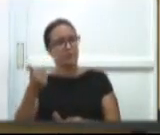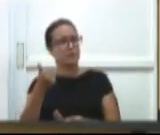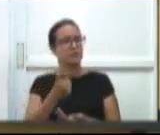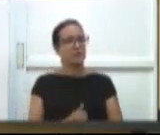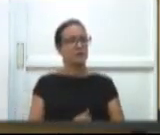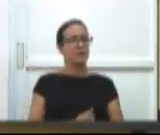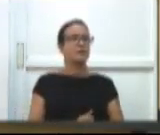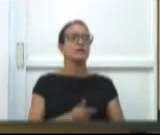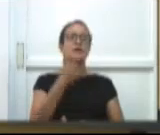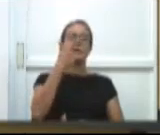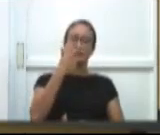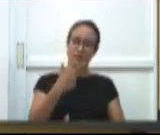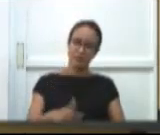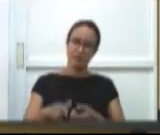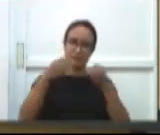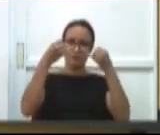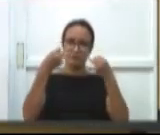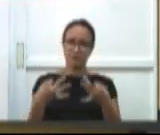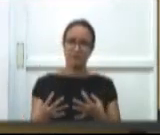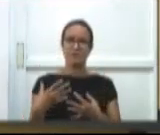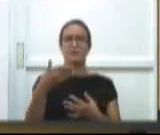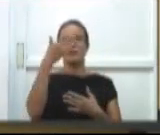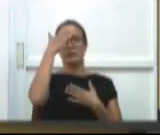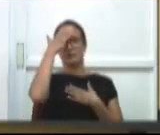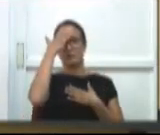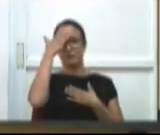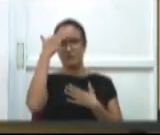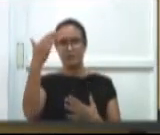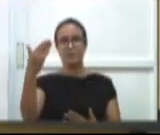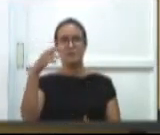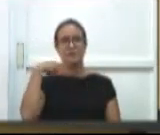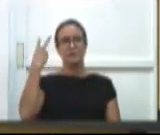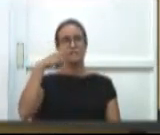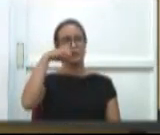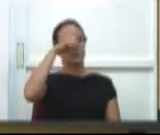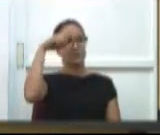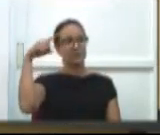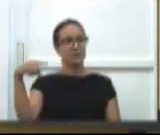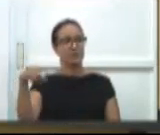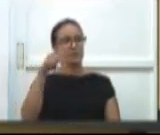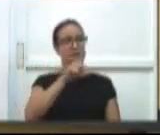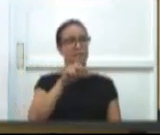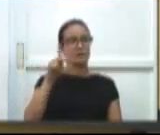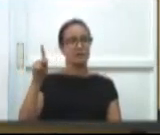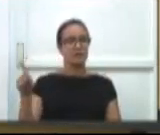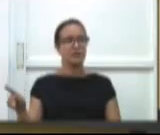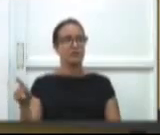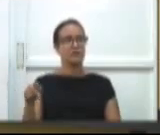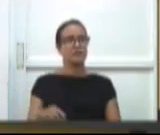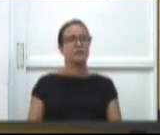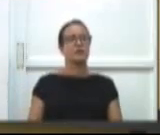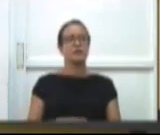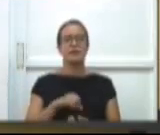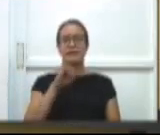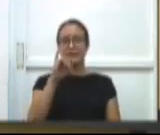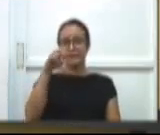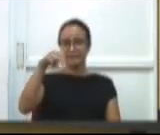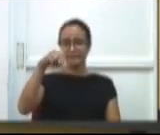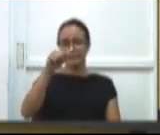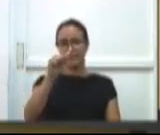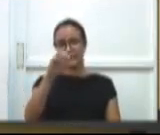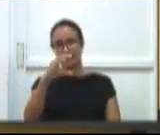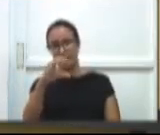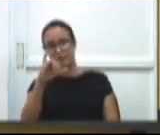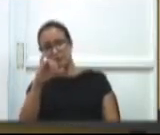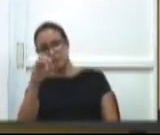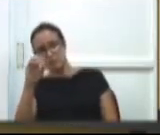Meu muito obrigado, doutora. Obrigado, senhor presidente. Obrigado, senhor Inácio, e obrigado, senhor prefeito.